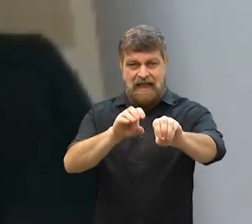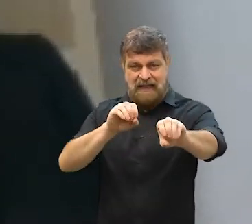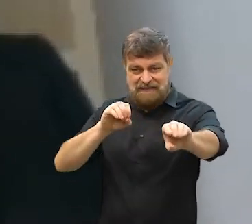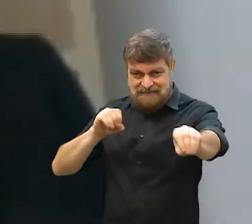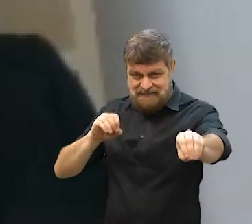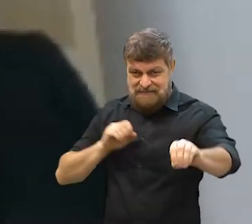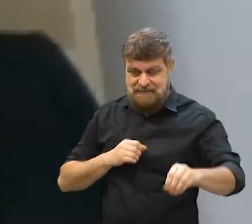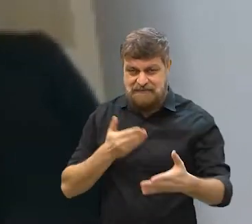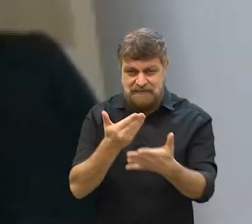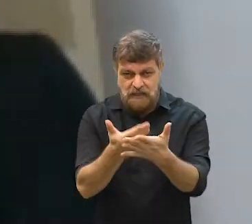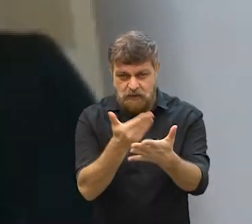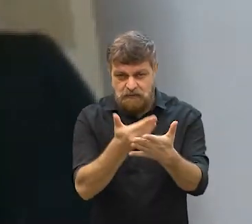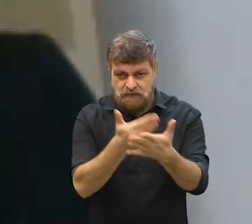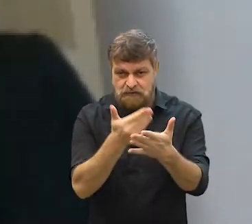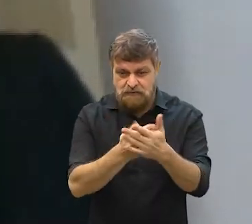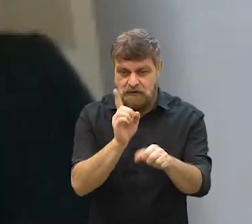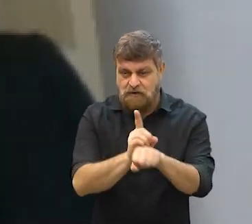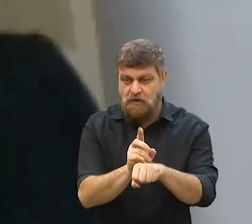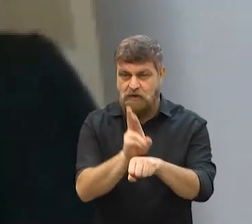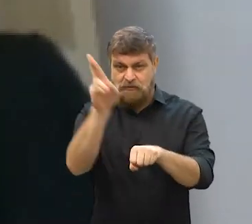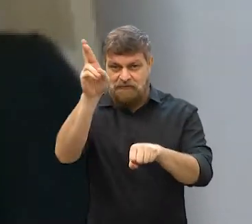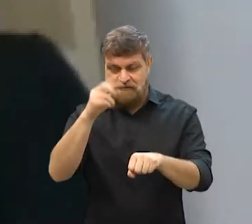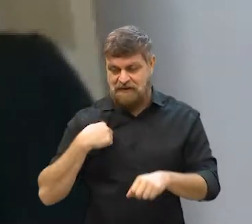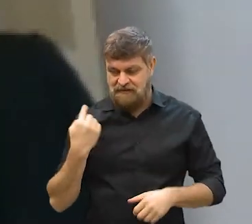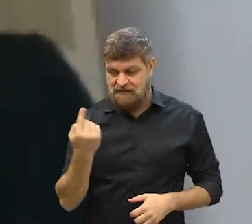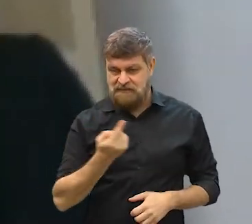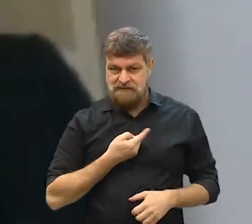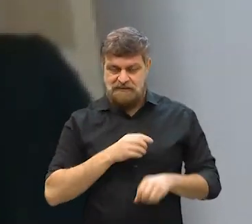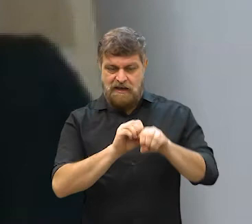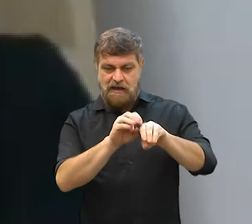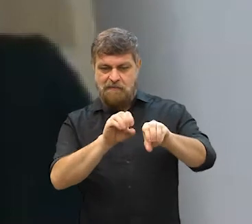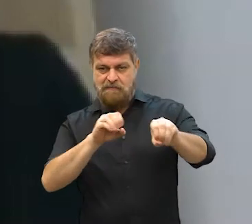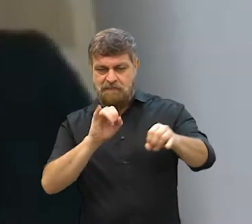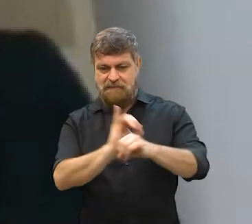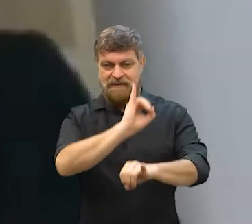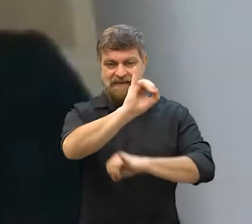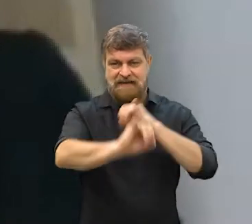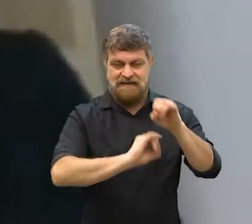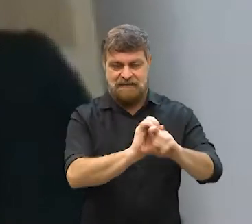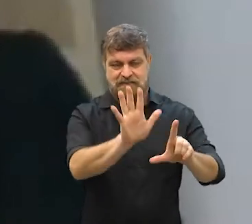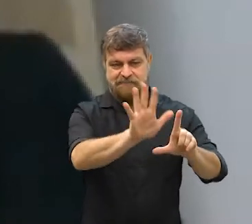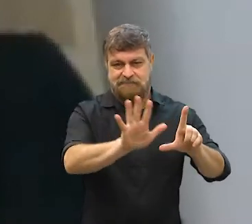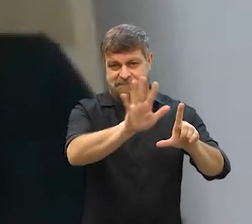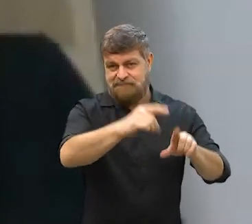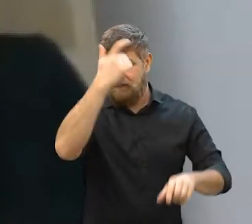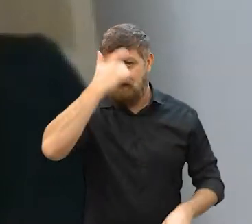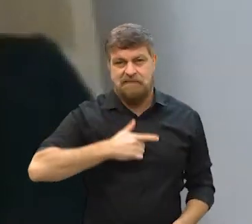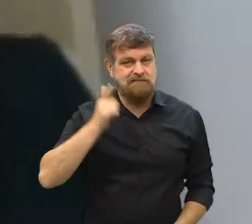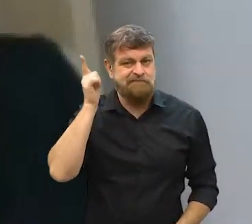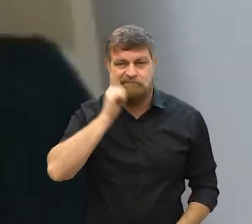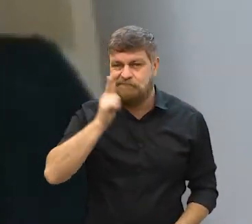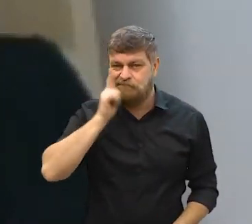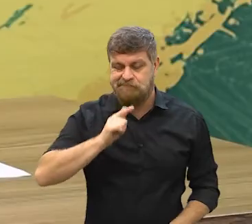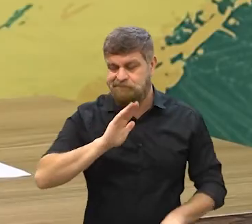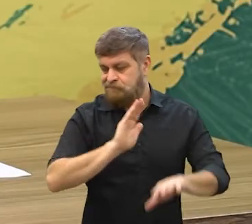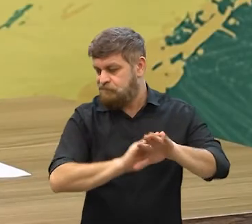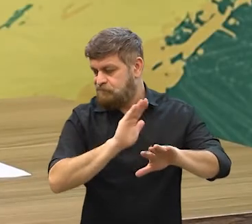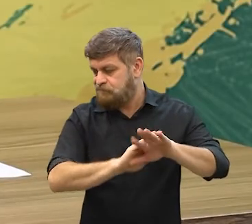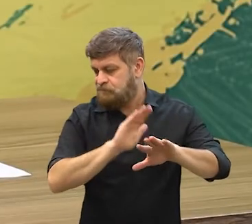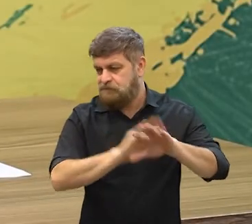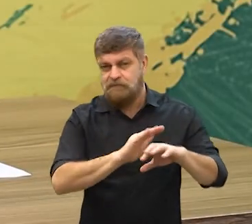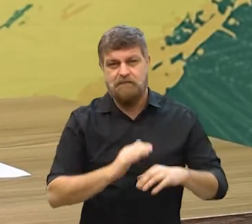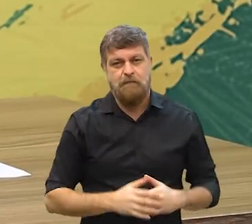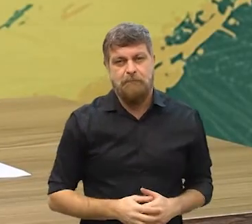não fosse um doutorado onde a gente tivesse aulas online, talvez eu não tivesse conseguindo fazer. Pois